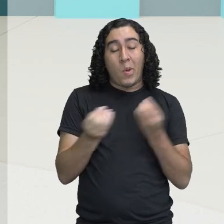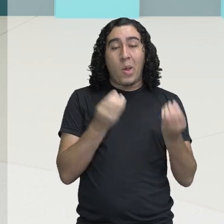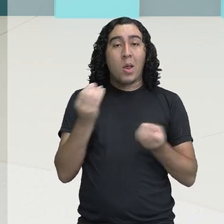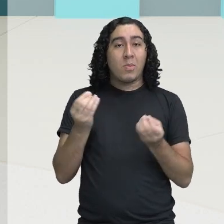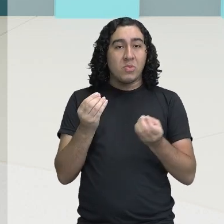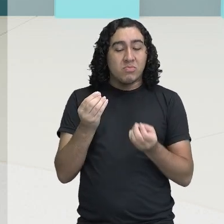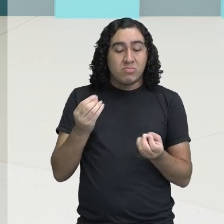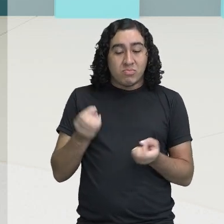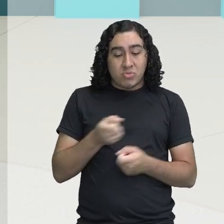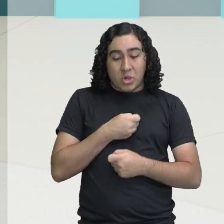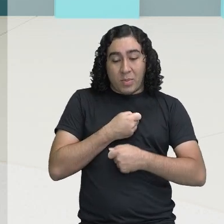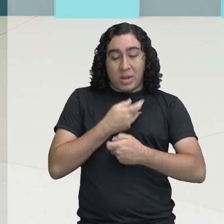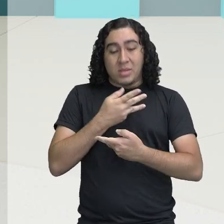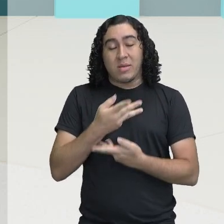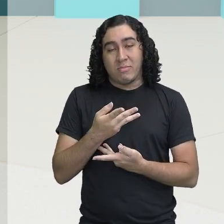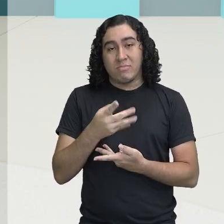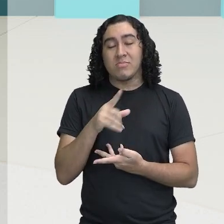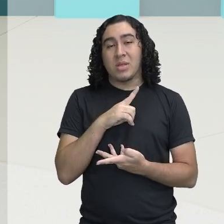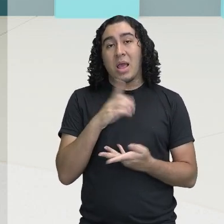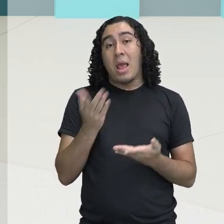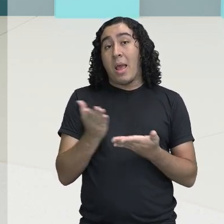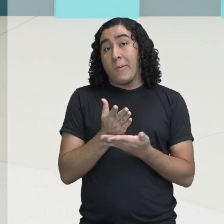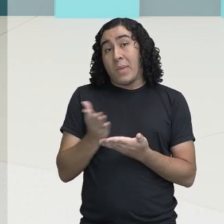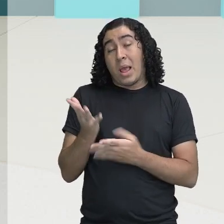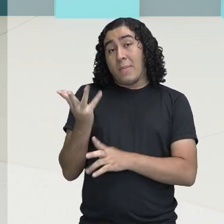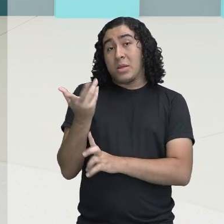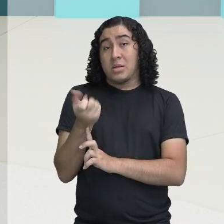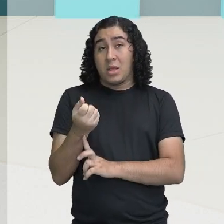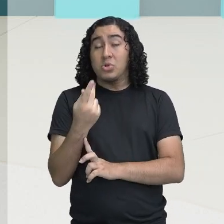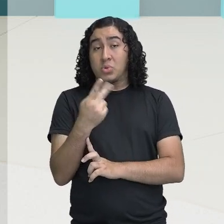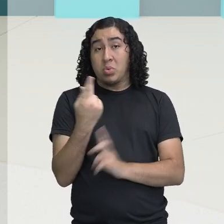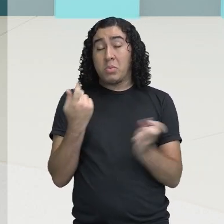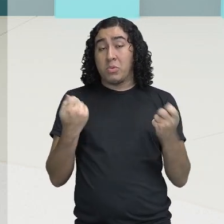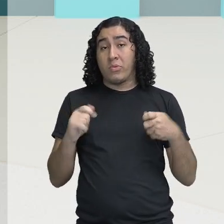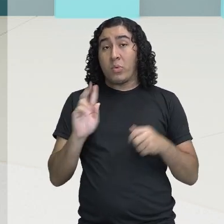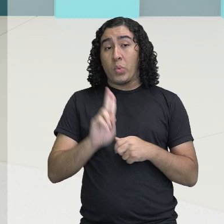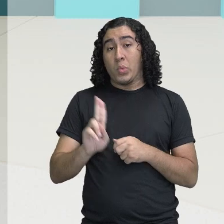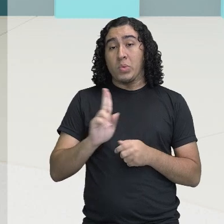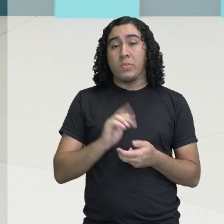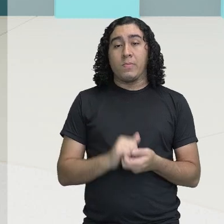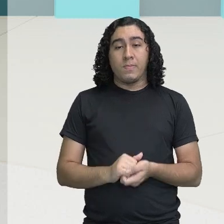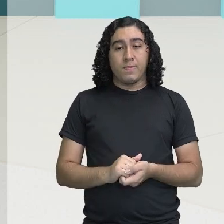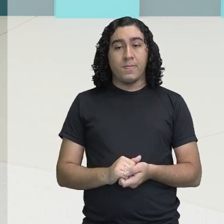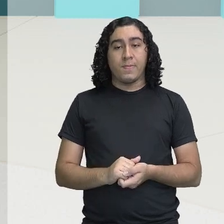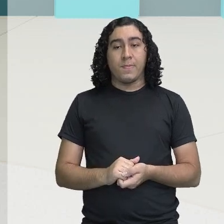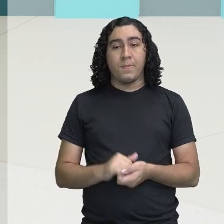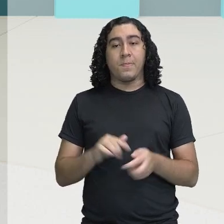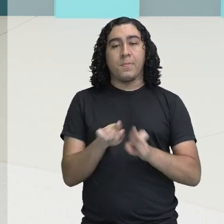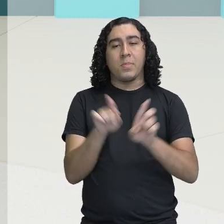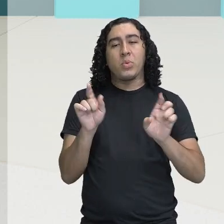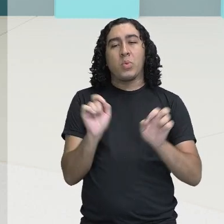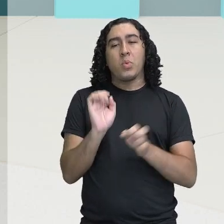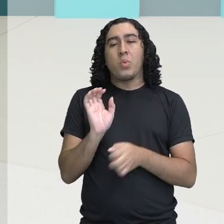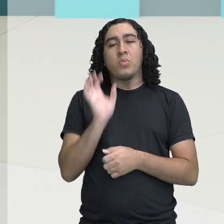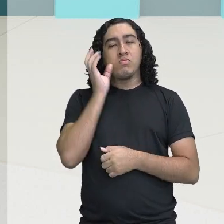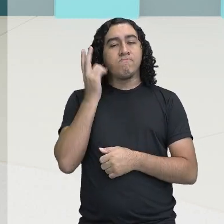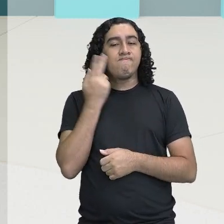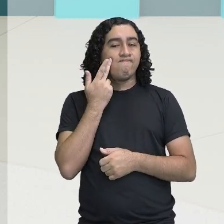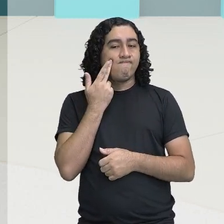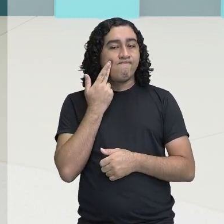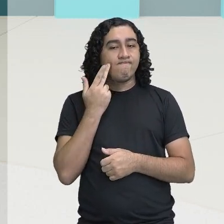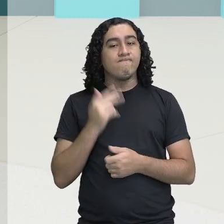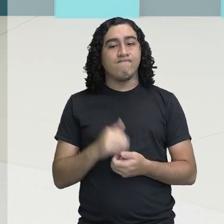haver uma aptidão que você se identifica. Mas, normalmente, o que mais acontece? Em